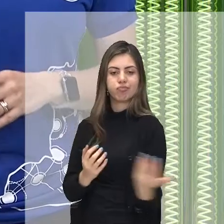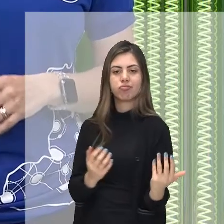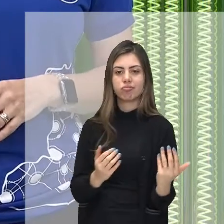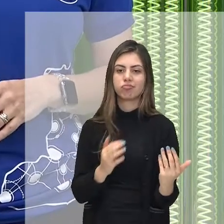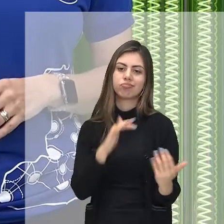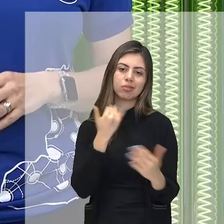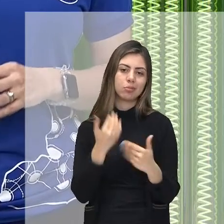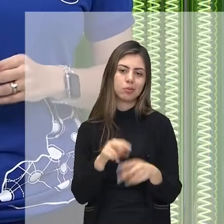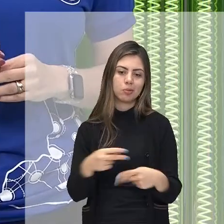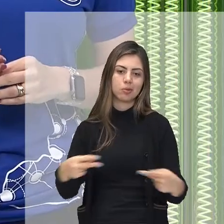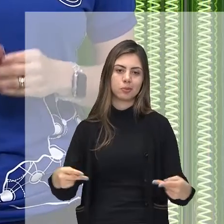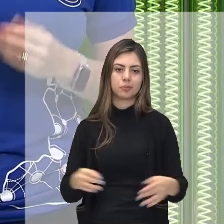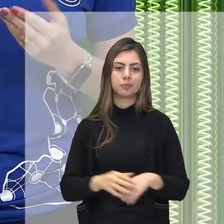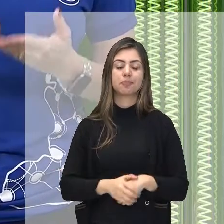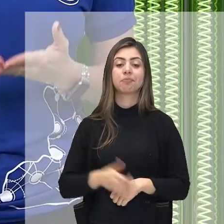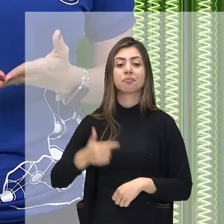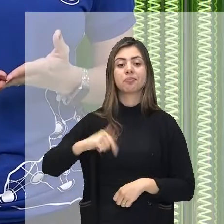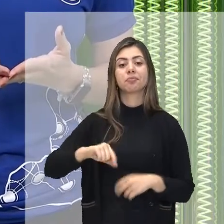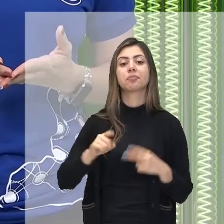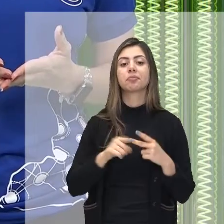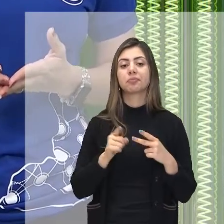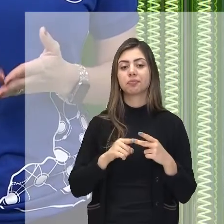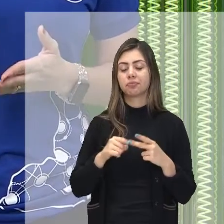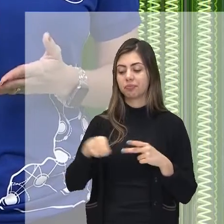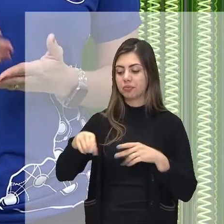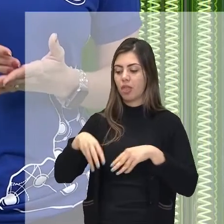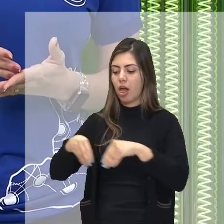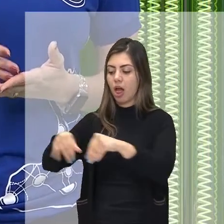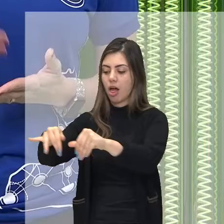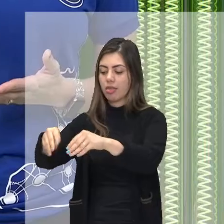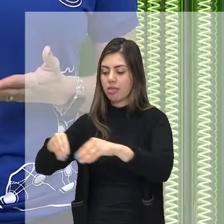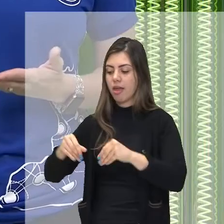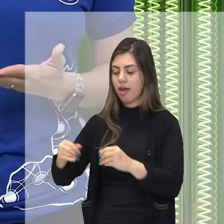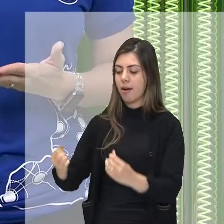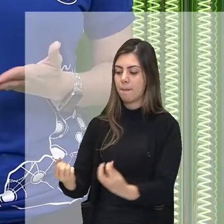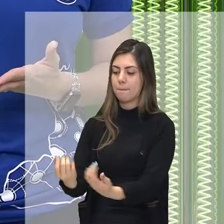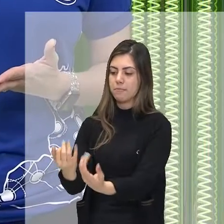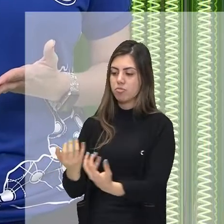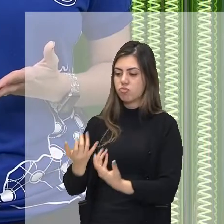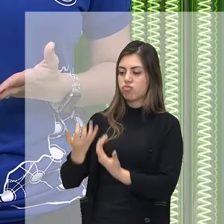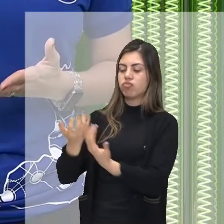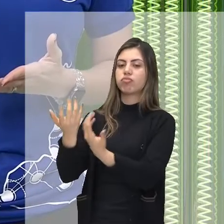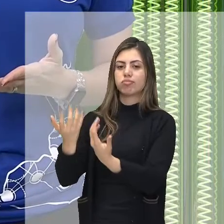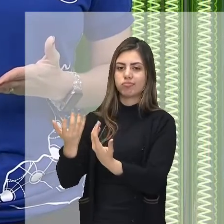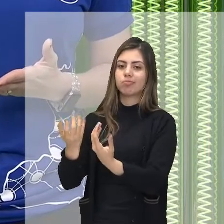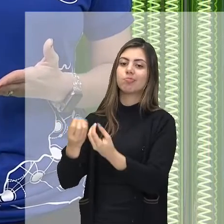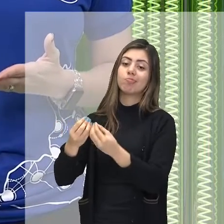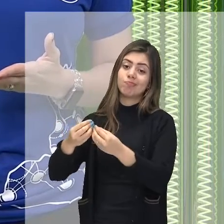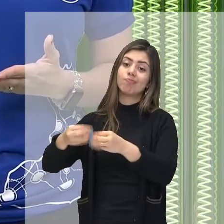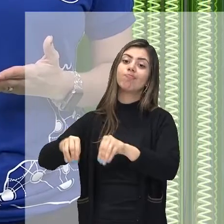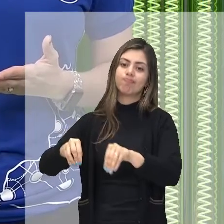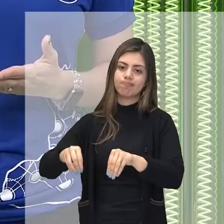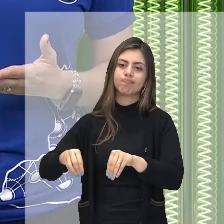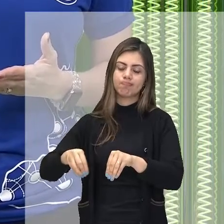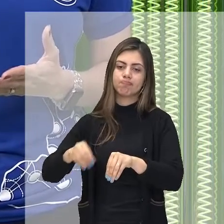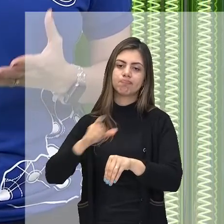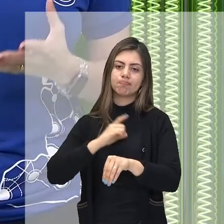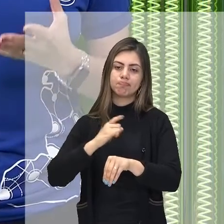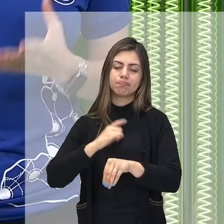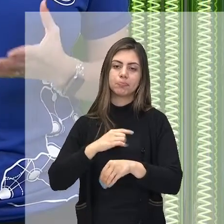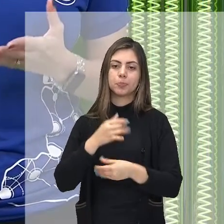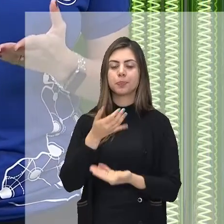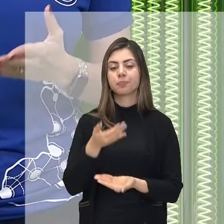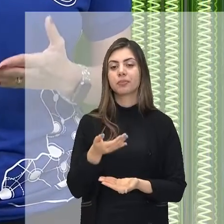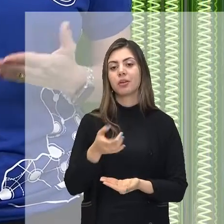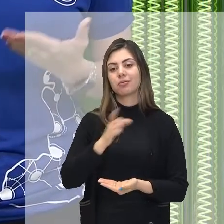certo? Solo também, vegetação, tanto o solo quanto a vegetação são prejudicados por